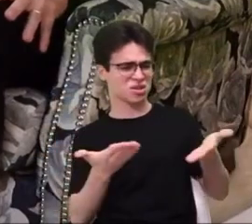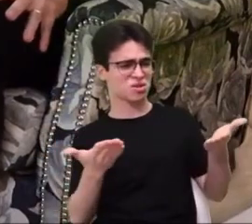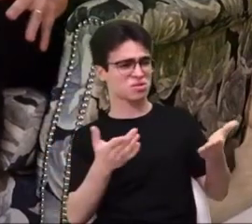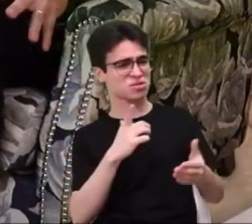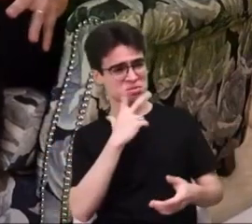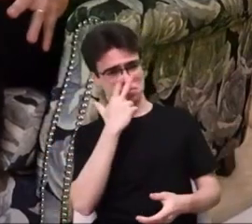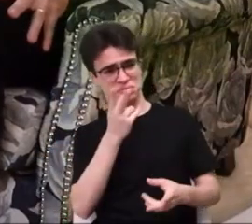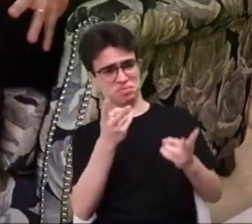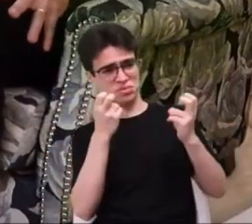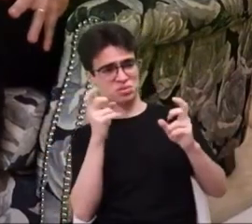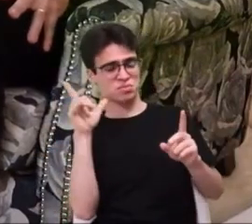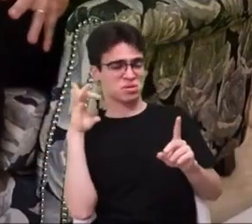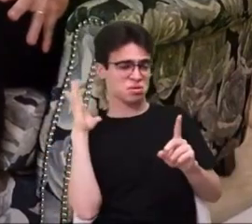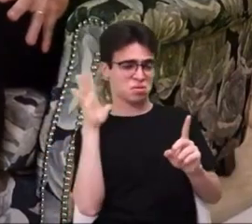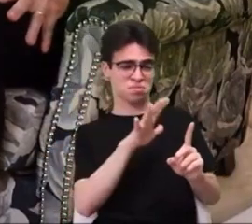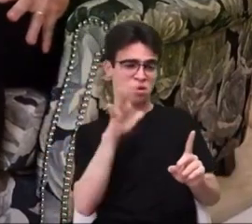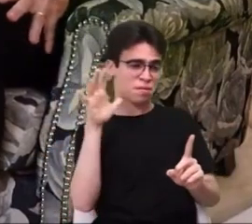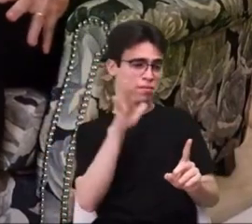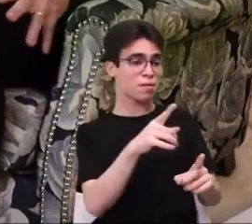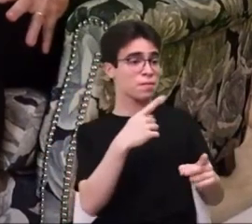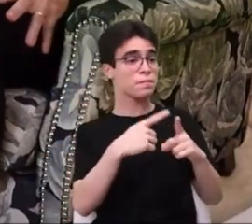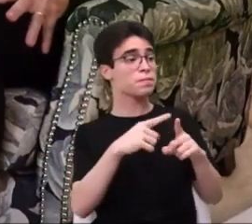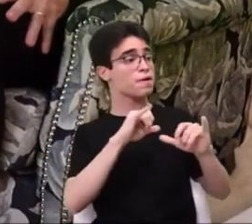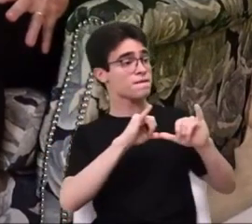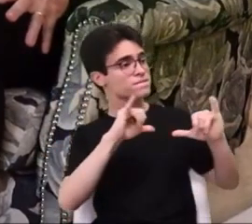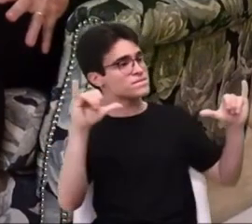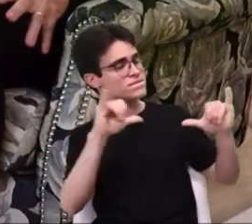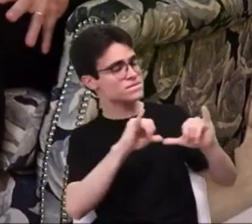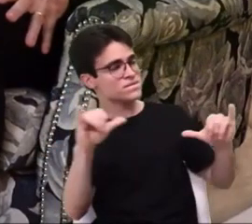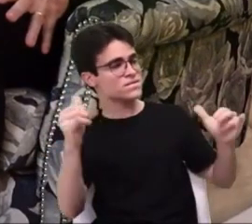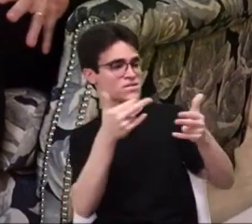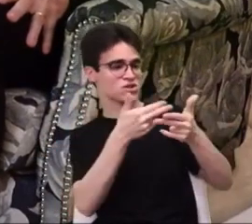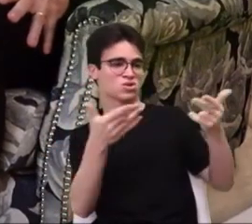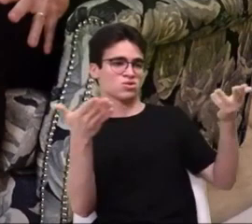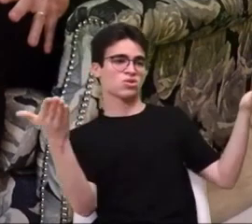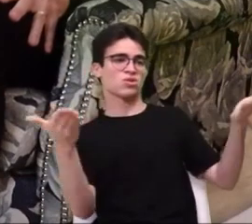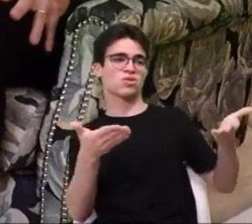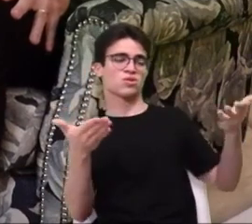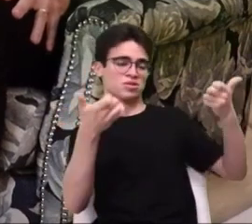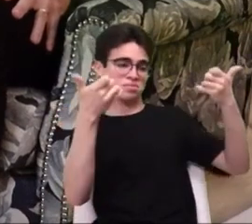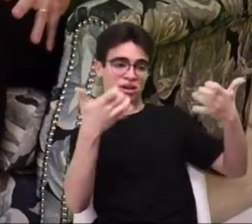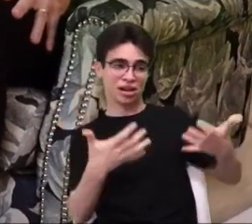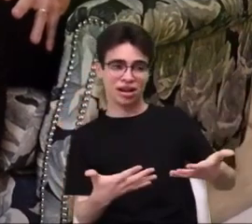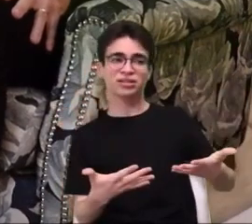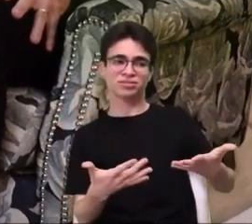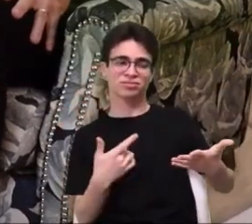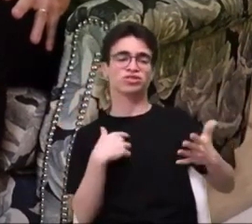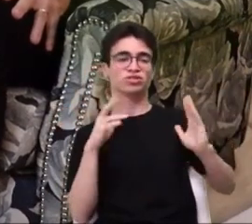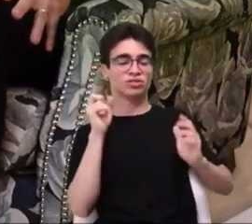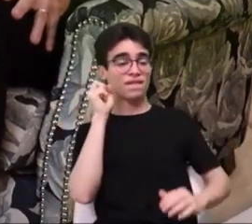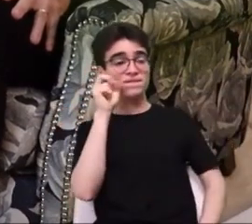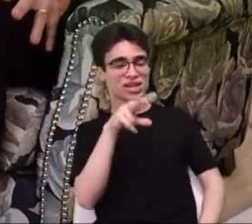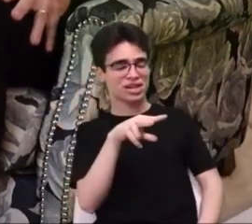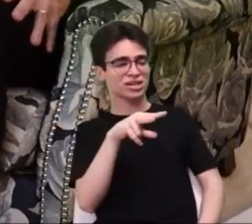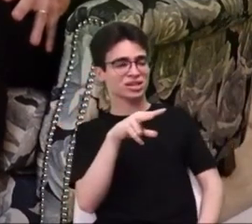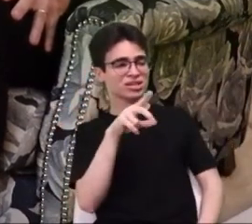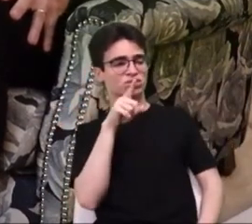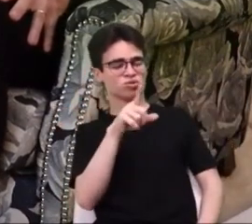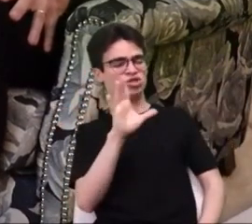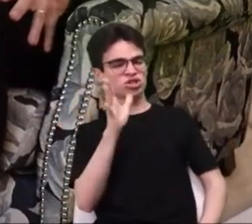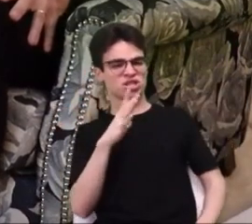é perseguido simplesmente por falar essas coisas que a gente está falando aqui. Eu já vi, né, você